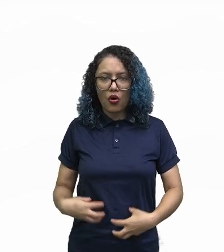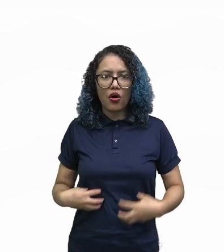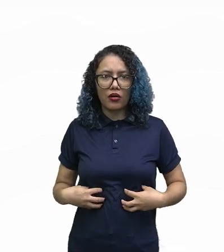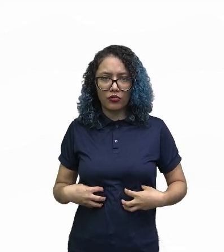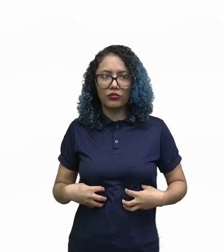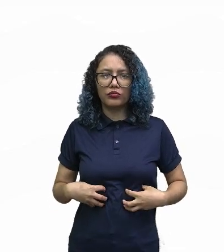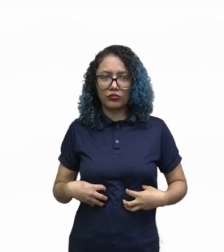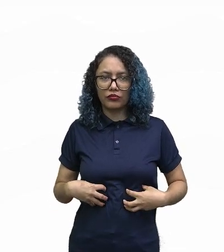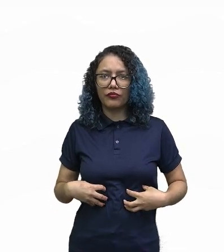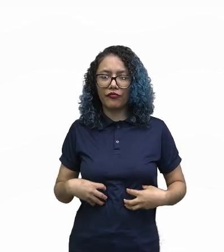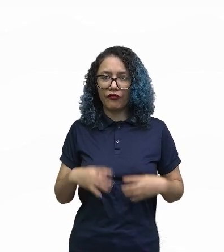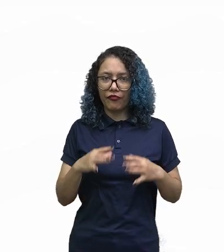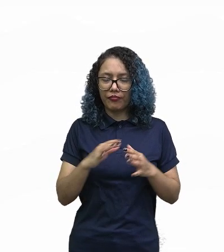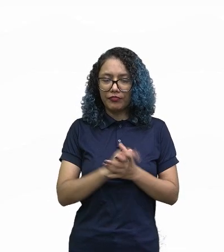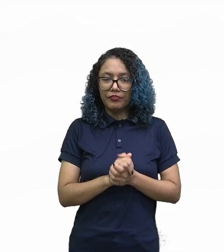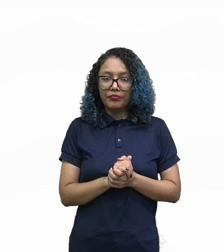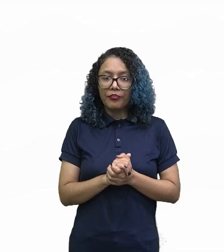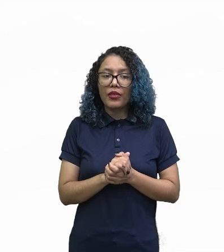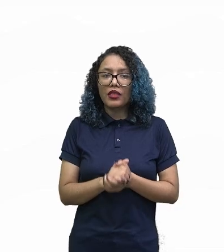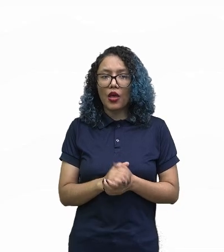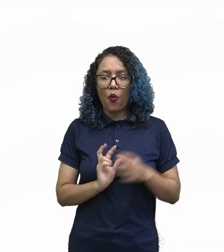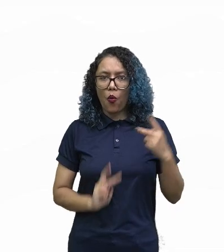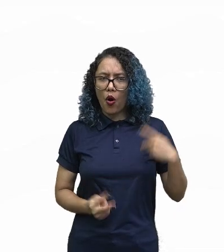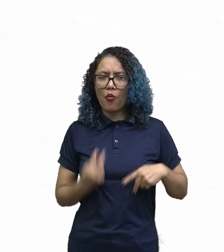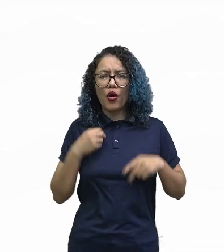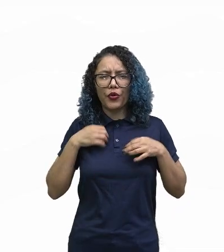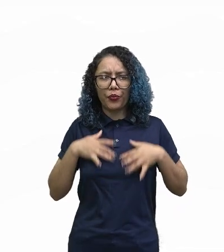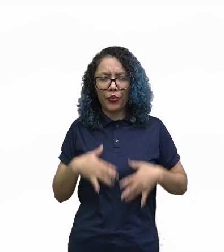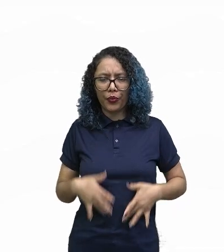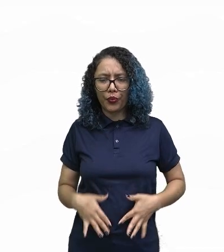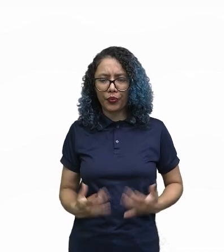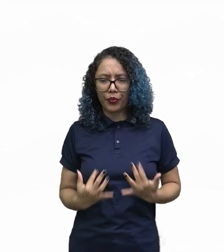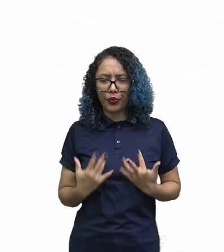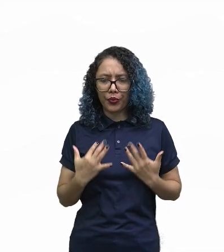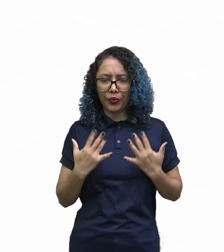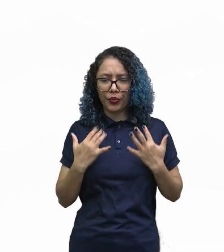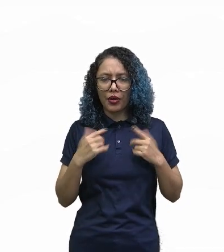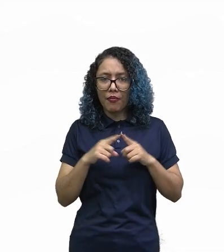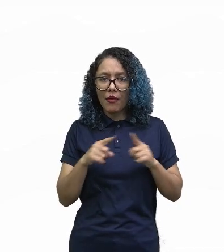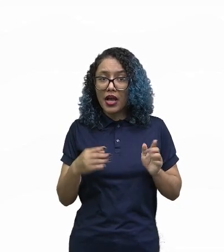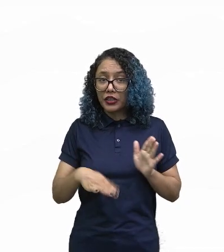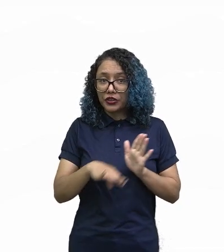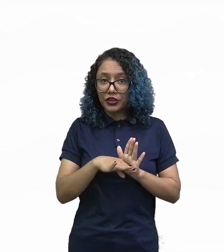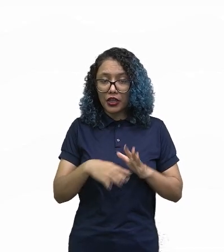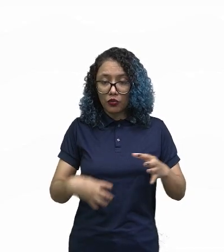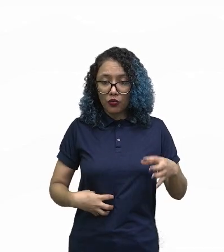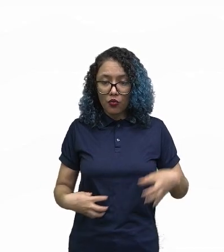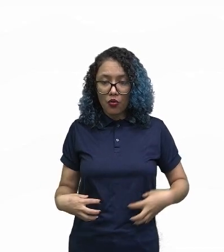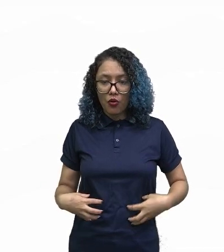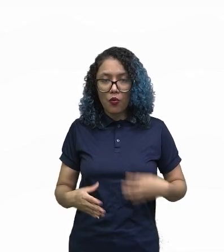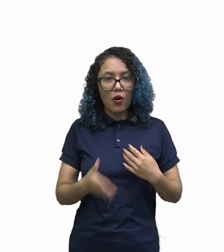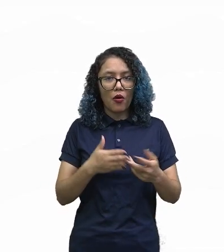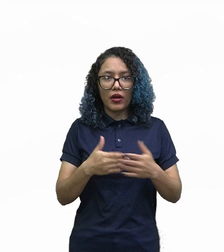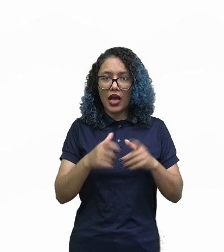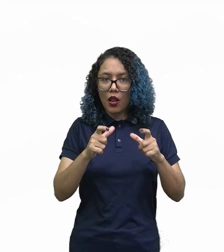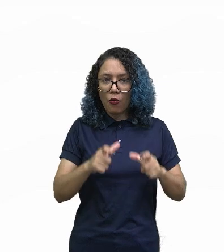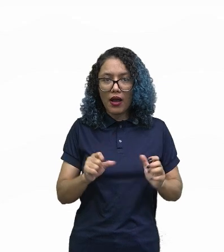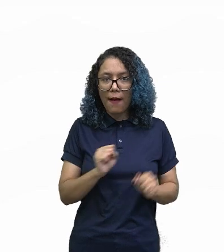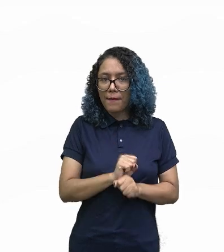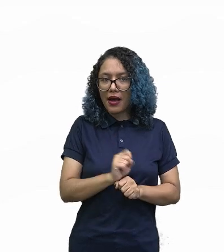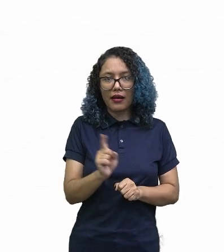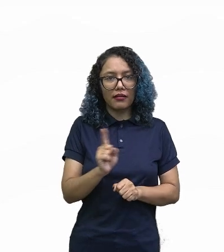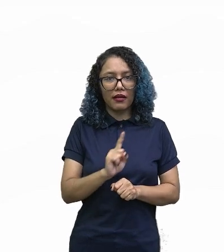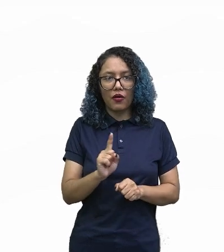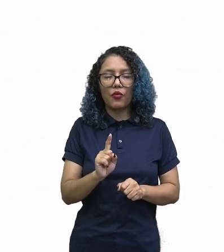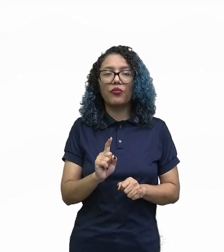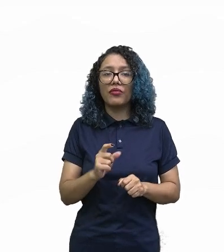hormônios, eles percorrem ali o nosso corpo, mas eles chegam ali no órgão específico. Não é qualquer lugar que ele vai parar,